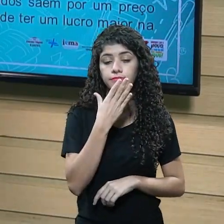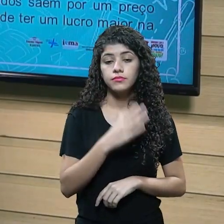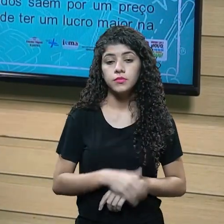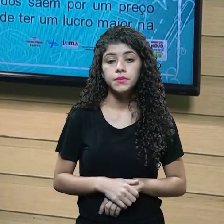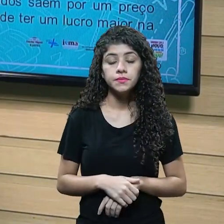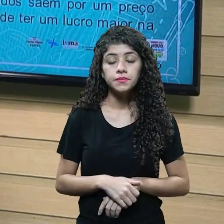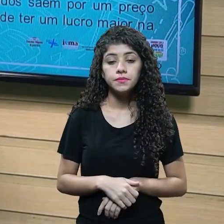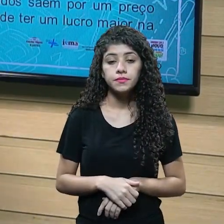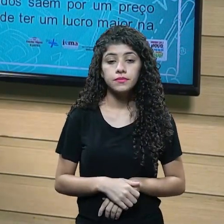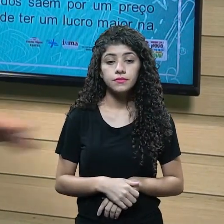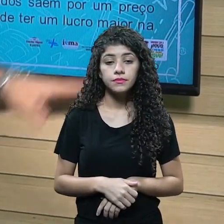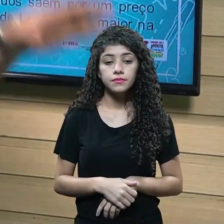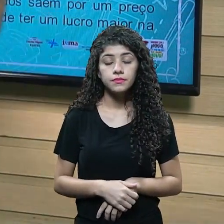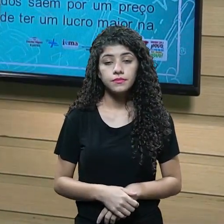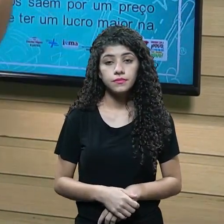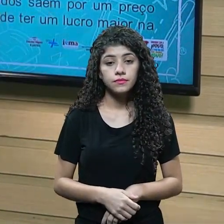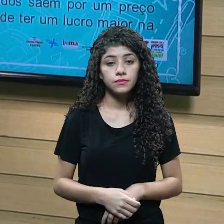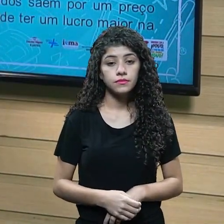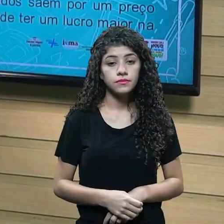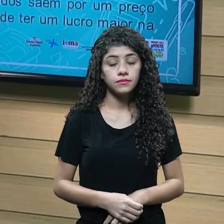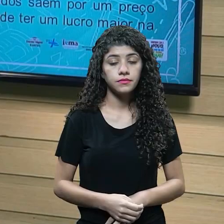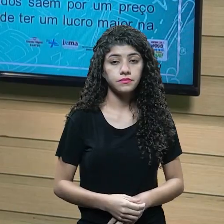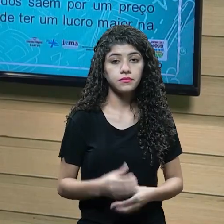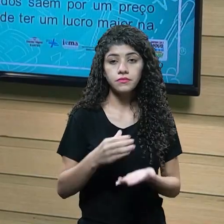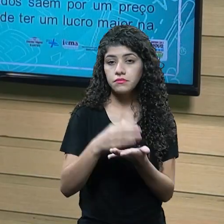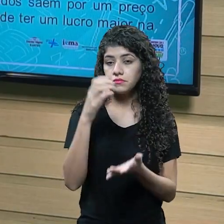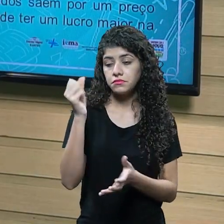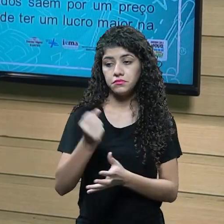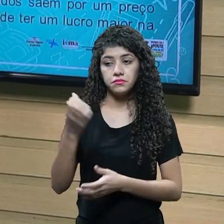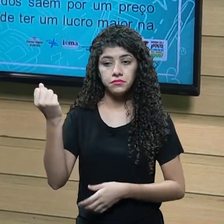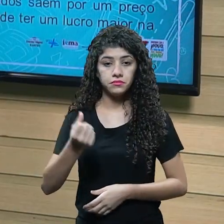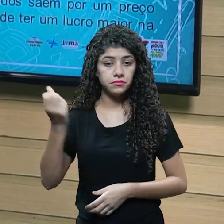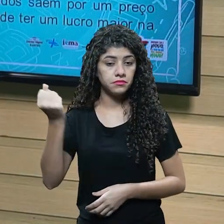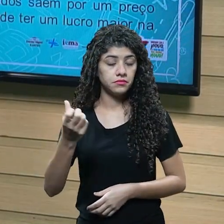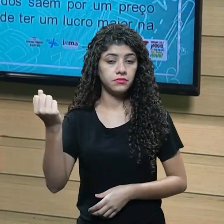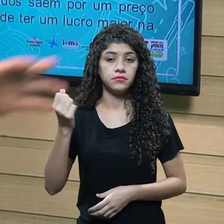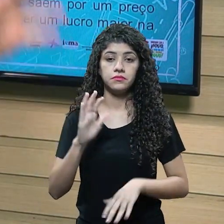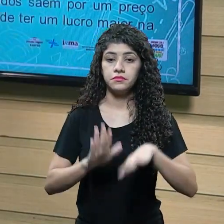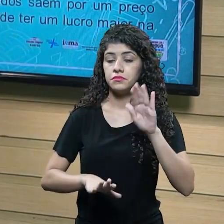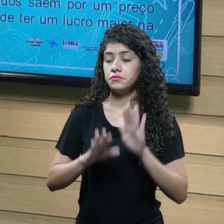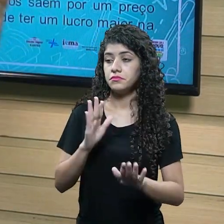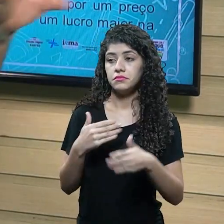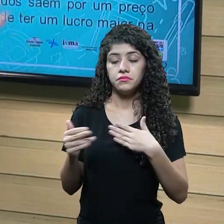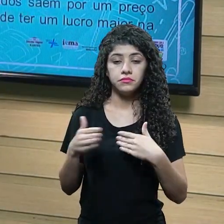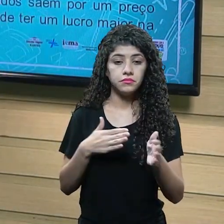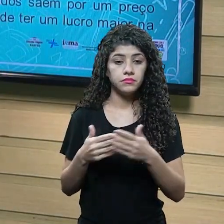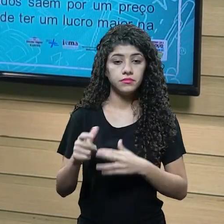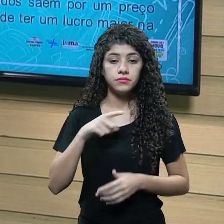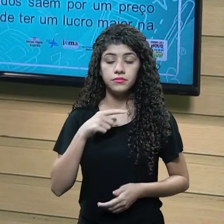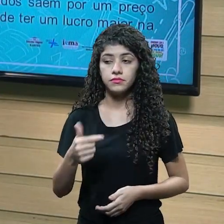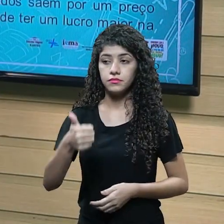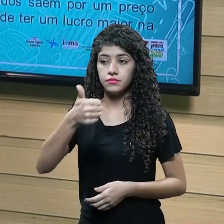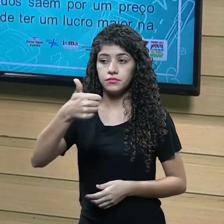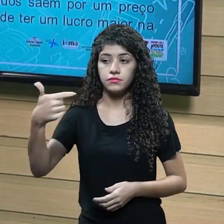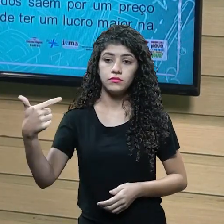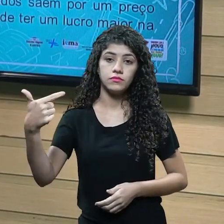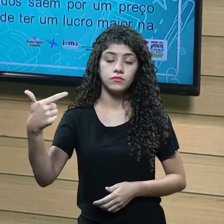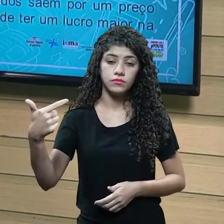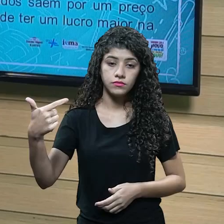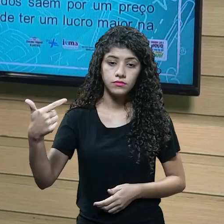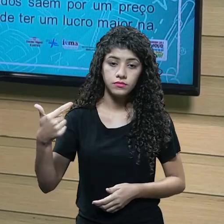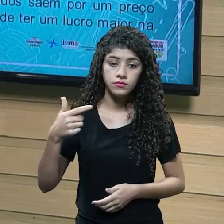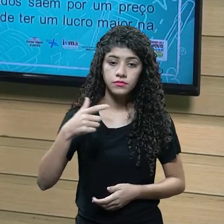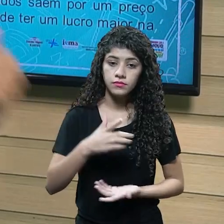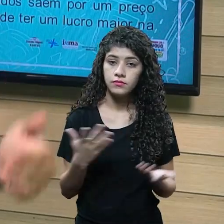comprar uma lata de leite no comércio varejista, independente de qual seja, lá ela custa R$12, no atacado ela deve